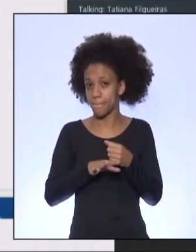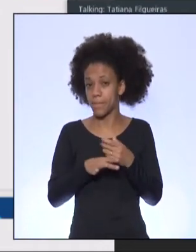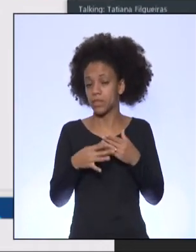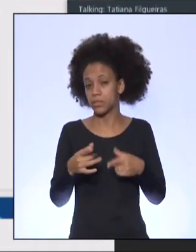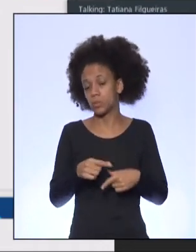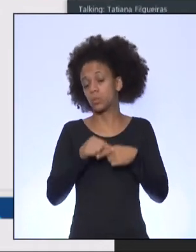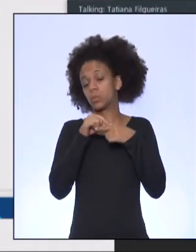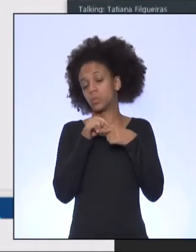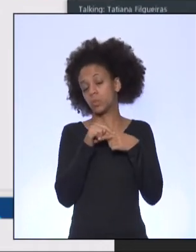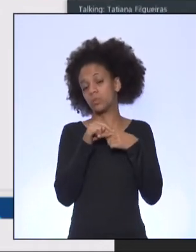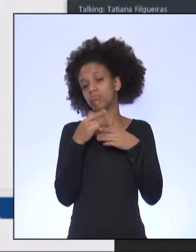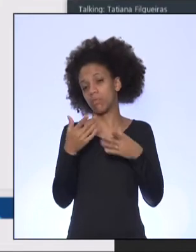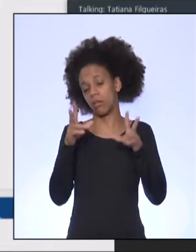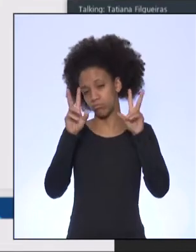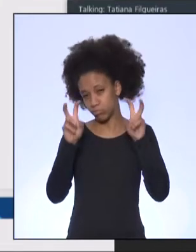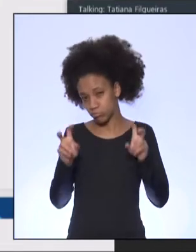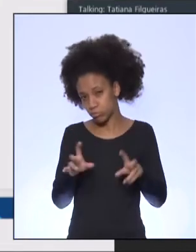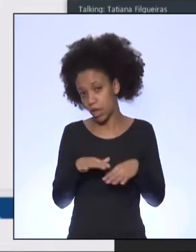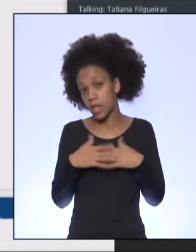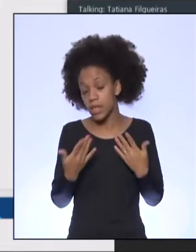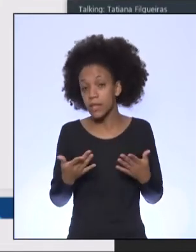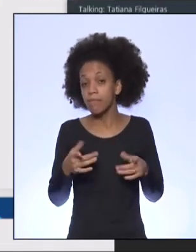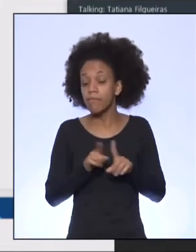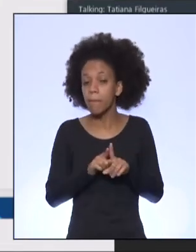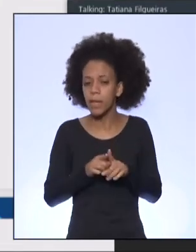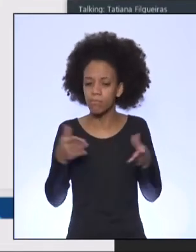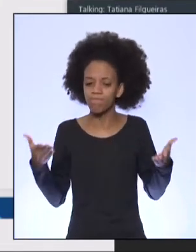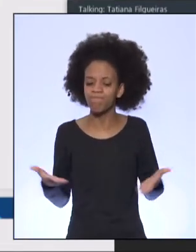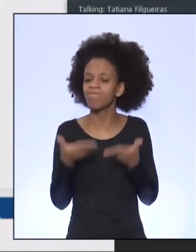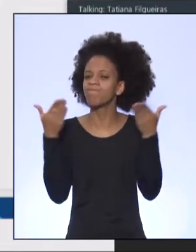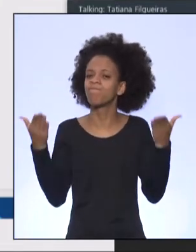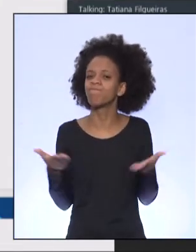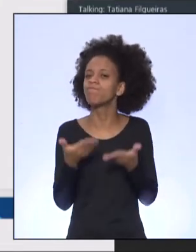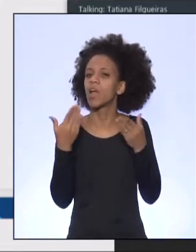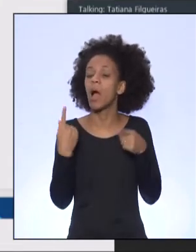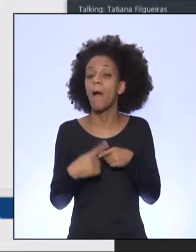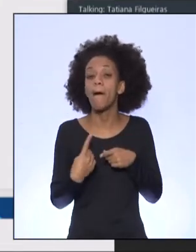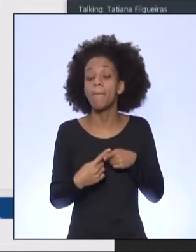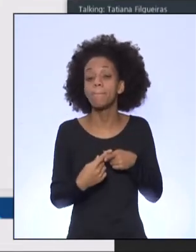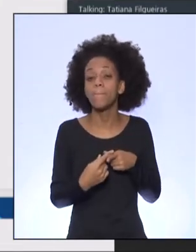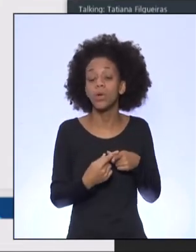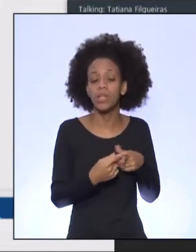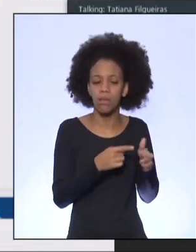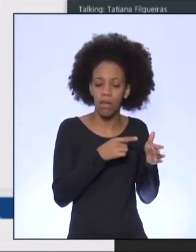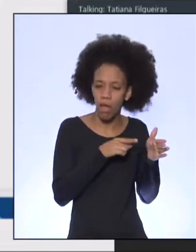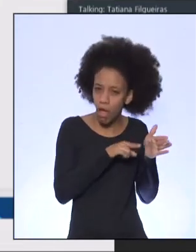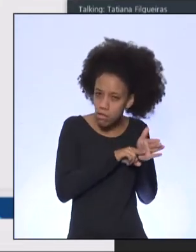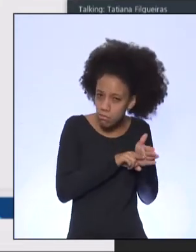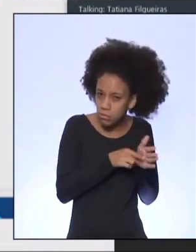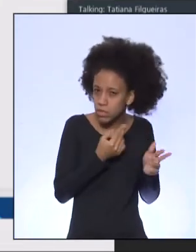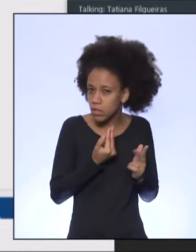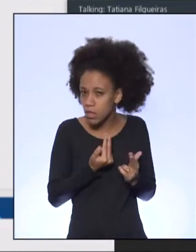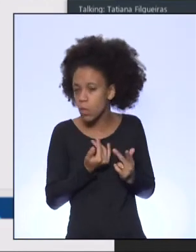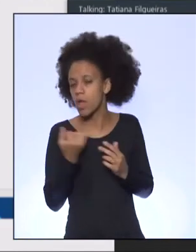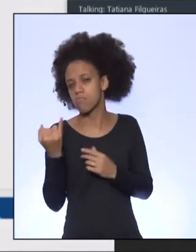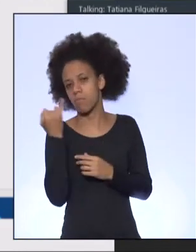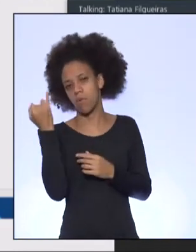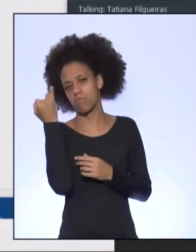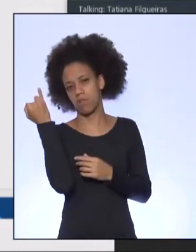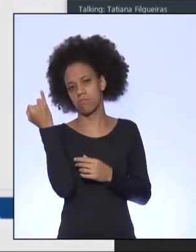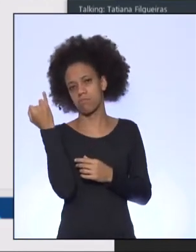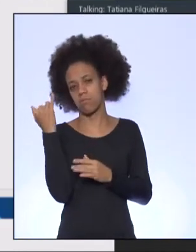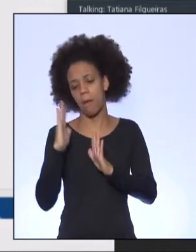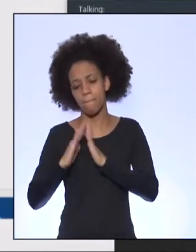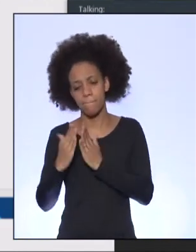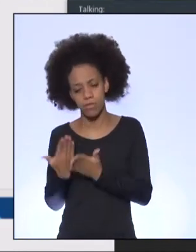conhecimento, e a motivação, porque as mesmas pesquisas que nos mostraram que as competências socioemocionais são importantes para a escola e